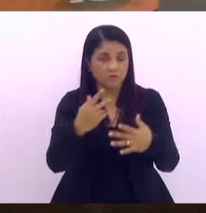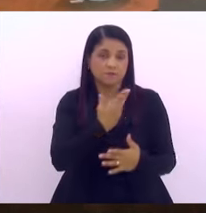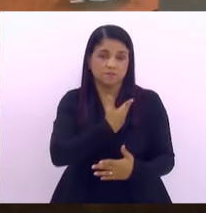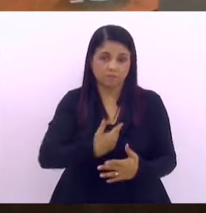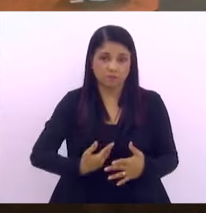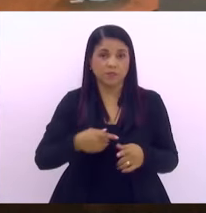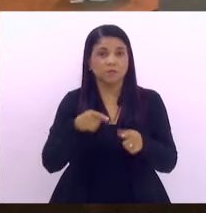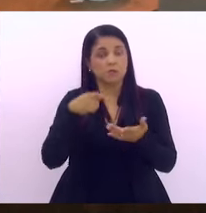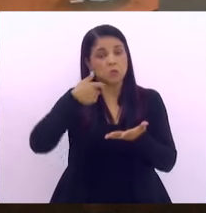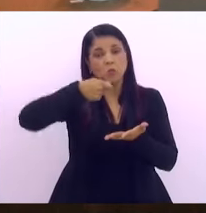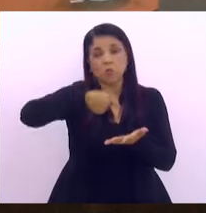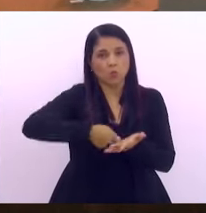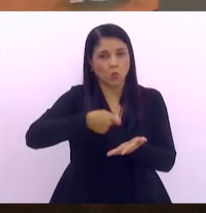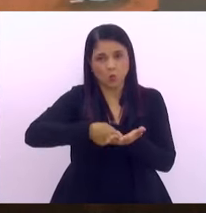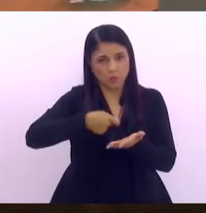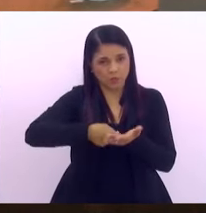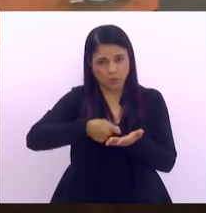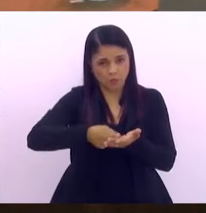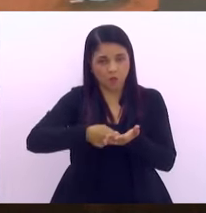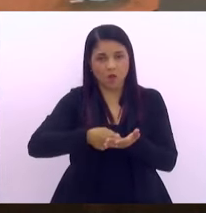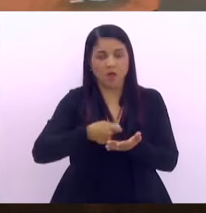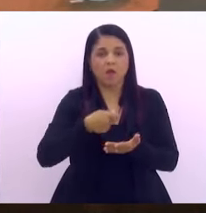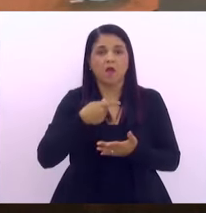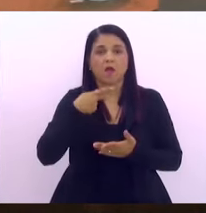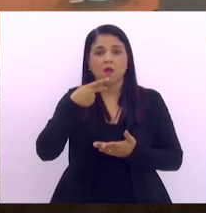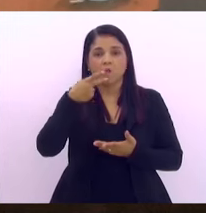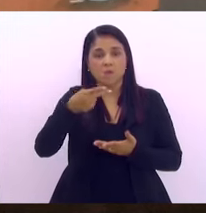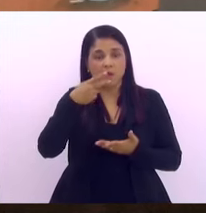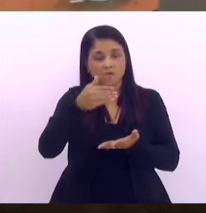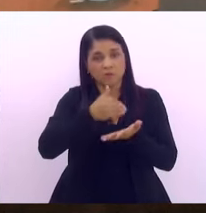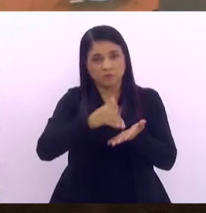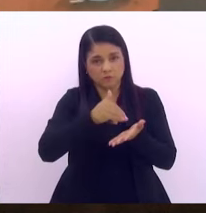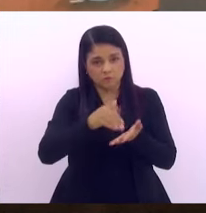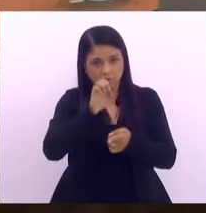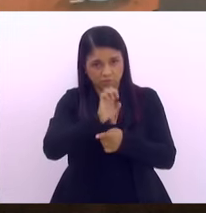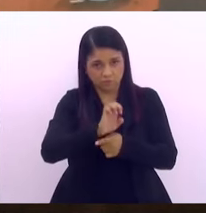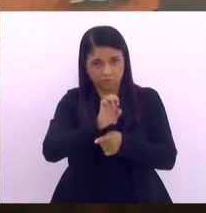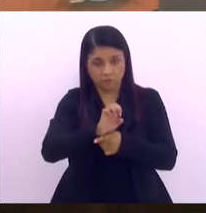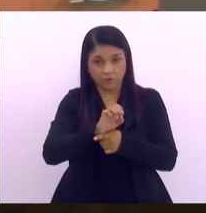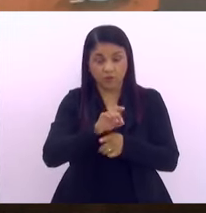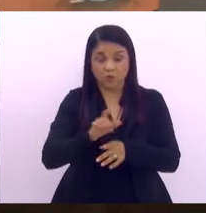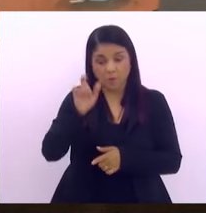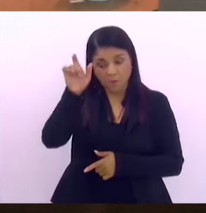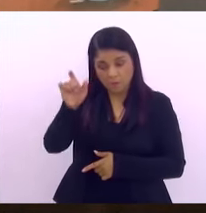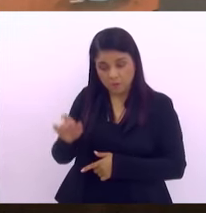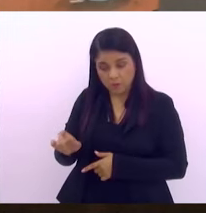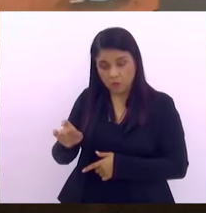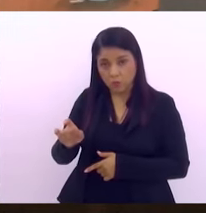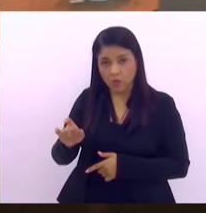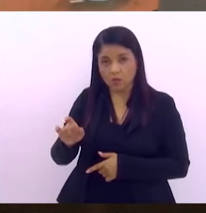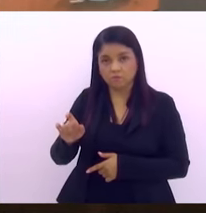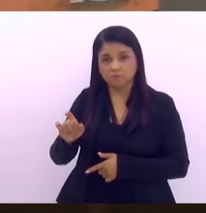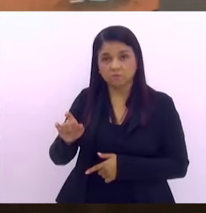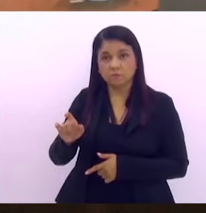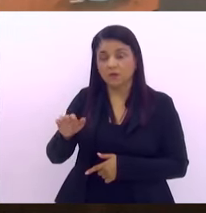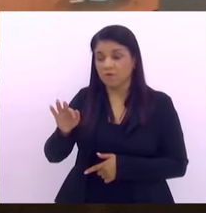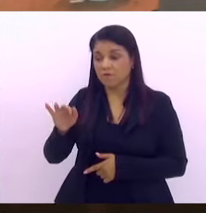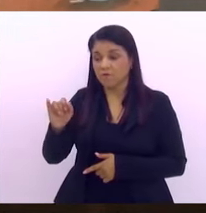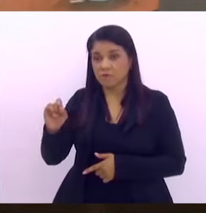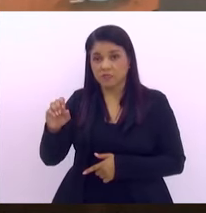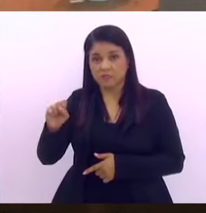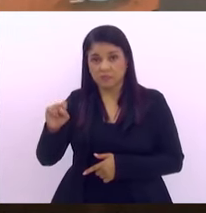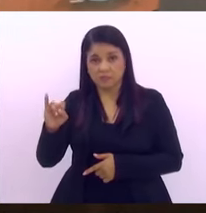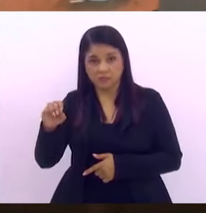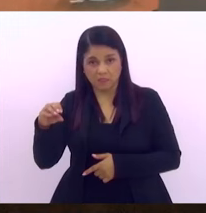relatei de não cumprir a palavra do que acordou enquanto secretária de Estado, porque uma coisa é a pessoa física não ter palavra, a outra coisa é um